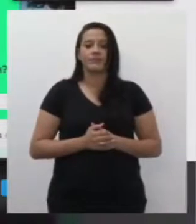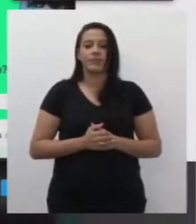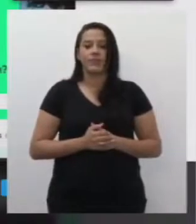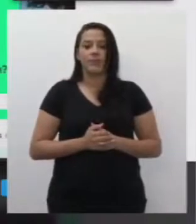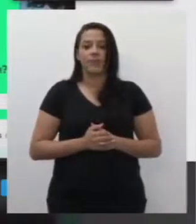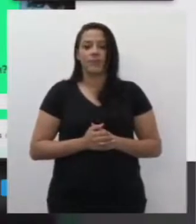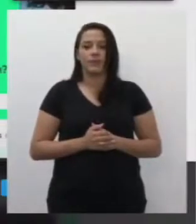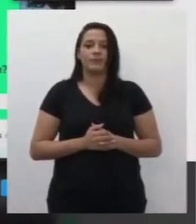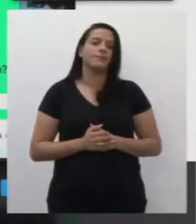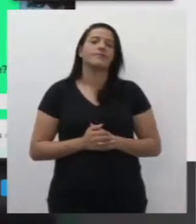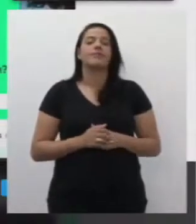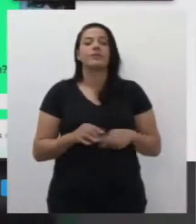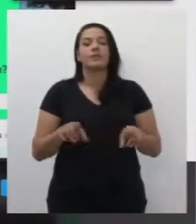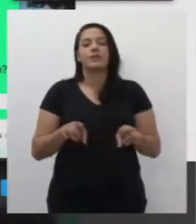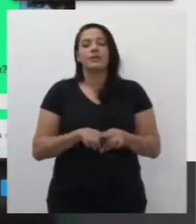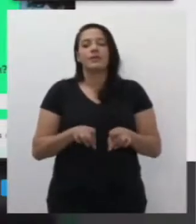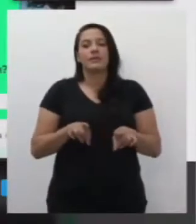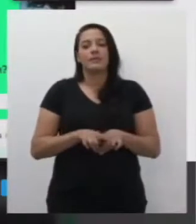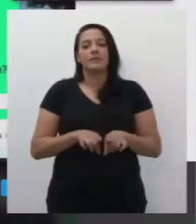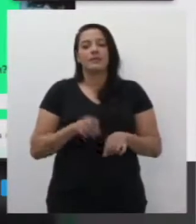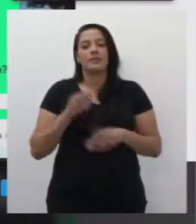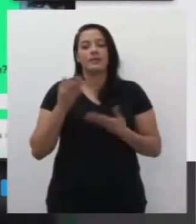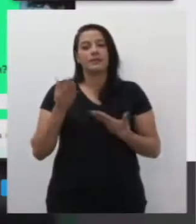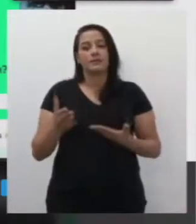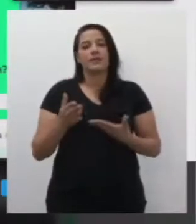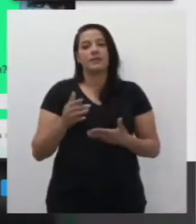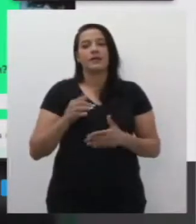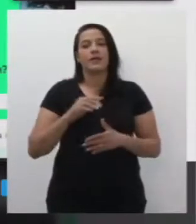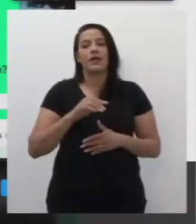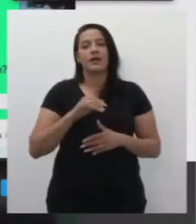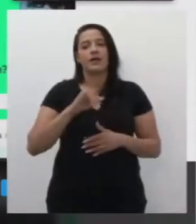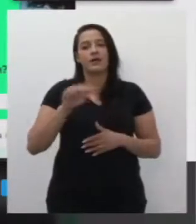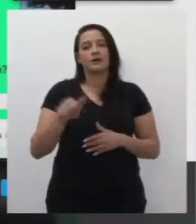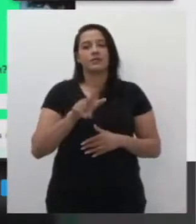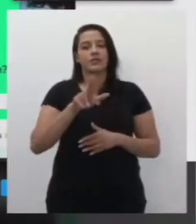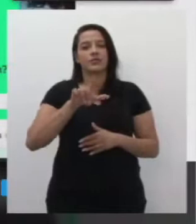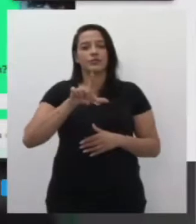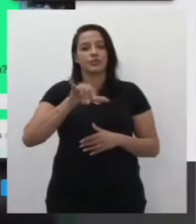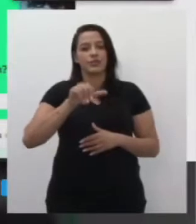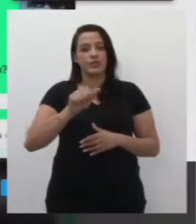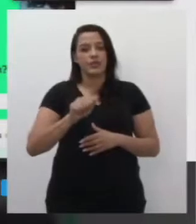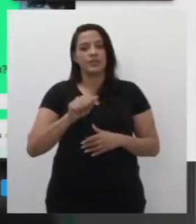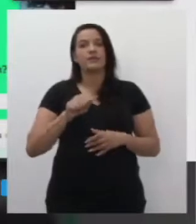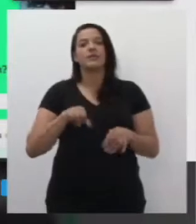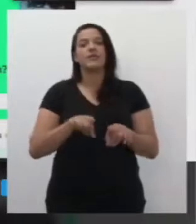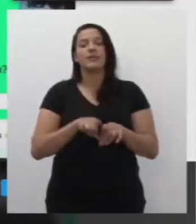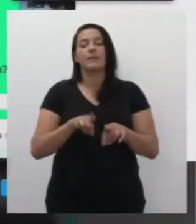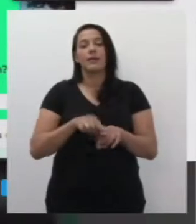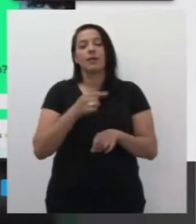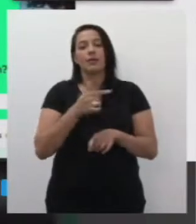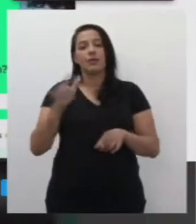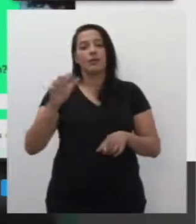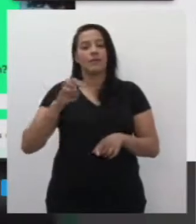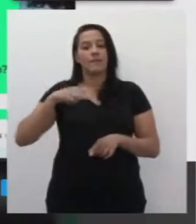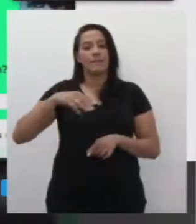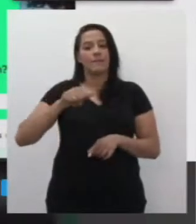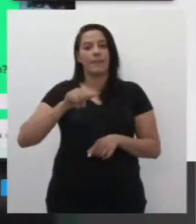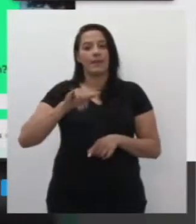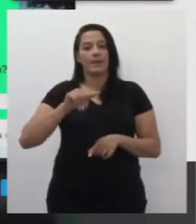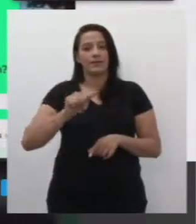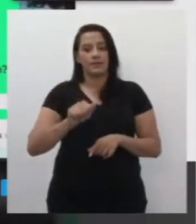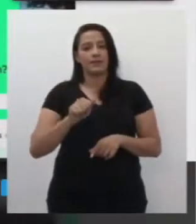gente, além da presença da Júlia, a gente também tem a honra de trazer a Maia aqui. E aí eu já queria começar aí com